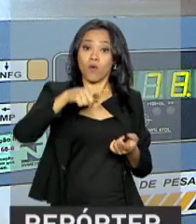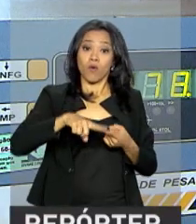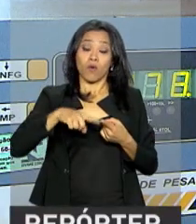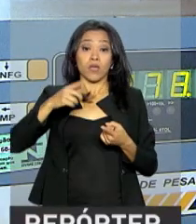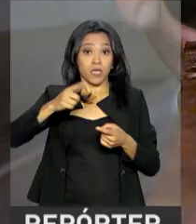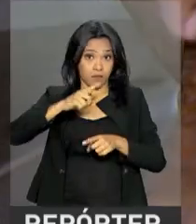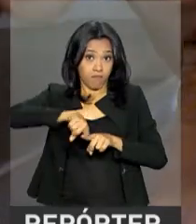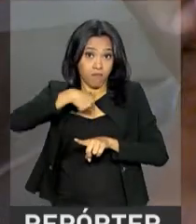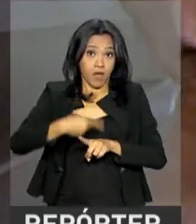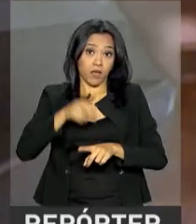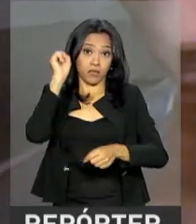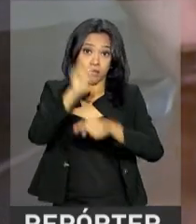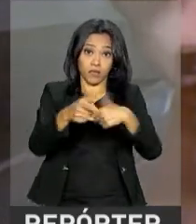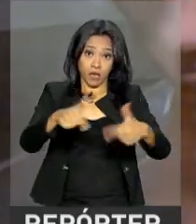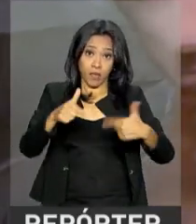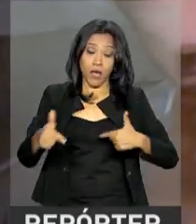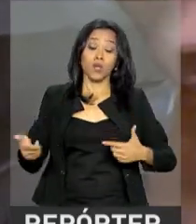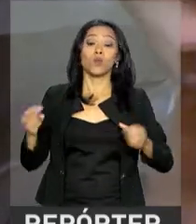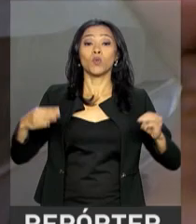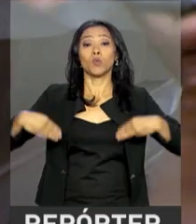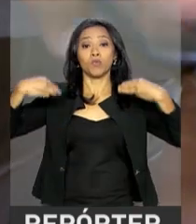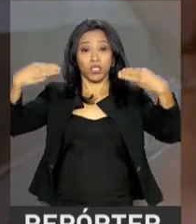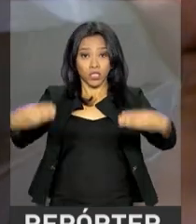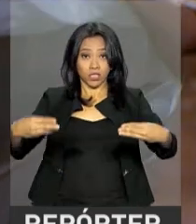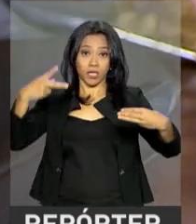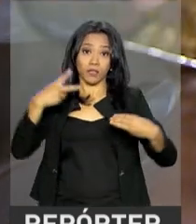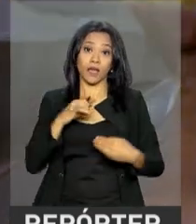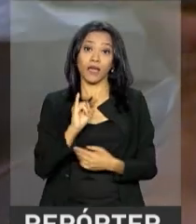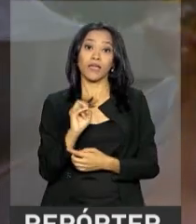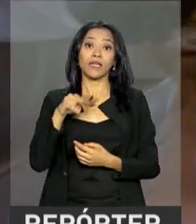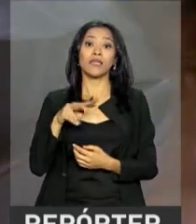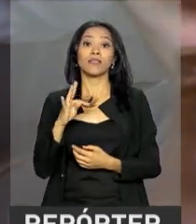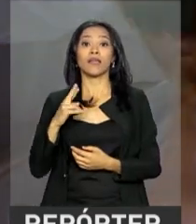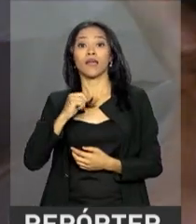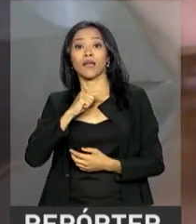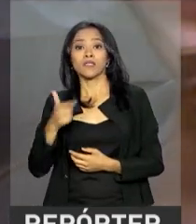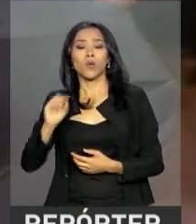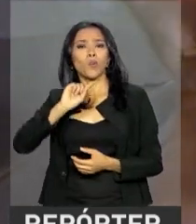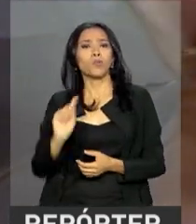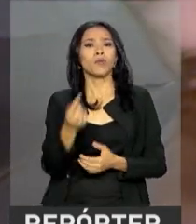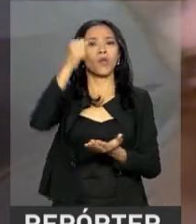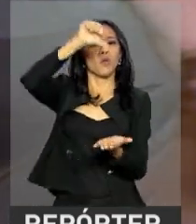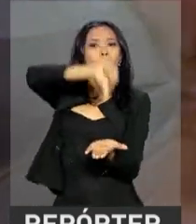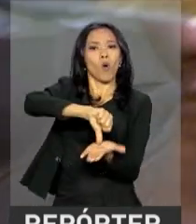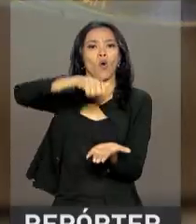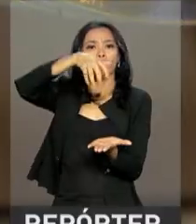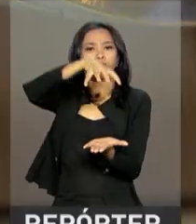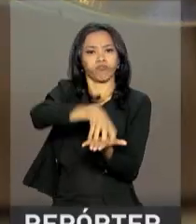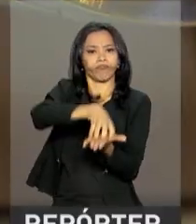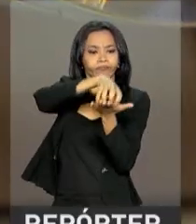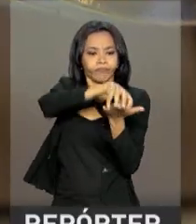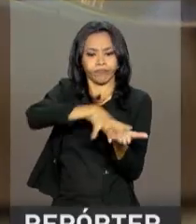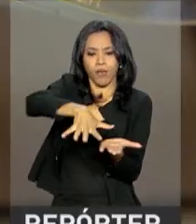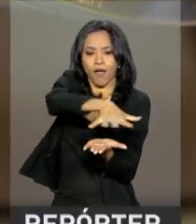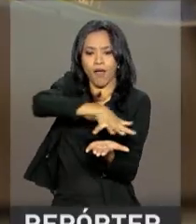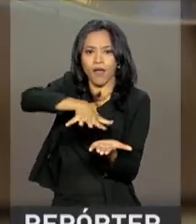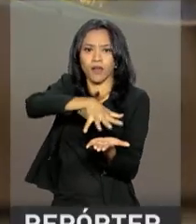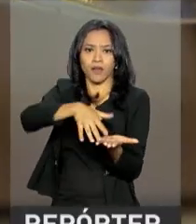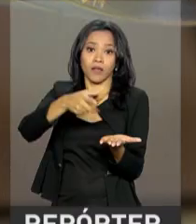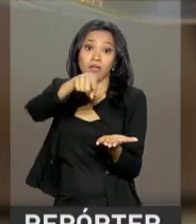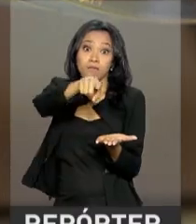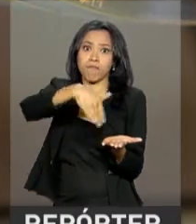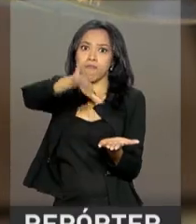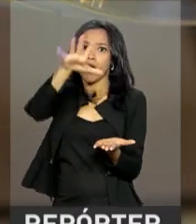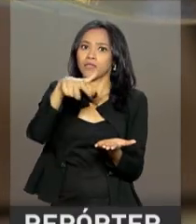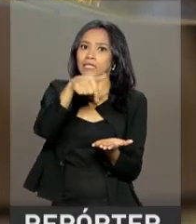emprego e renda o ministério da integração nacional implantou o primeiro pólo do mel de jandaíra o projeto conta com mais de